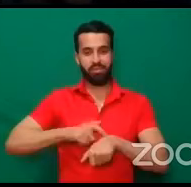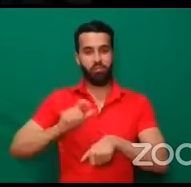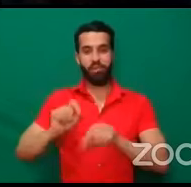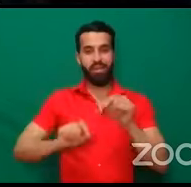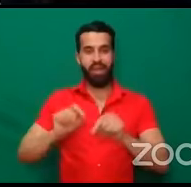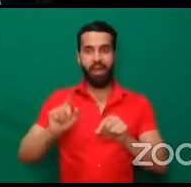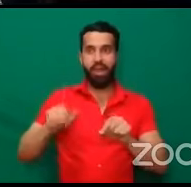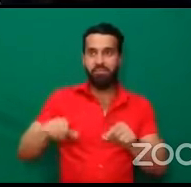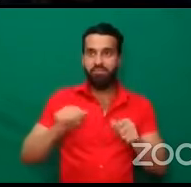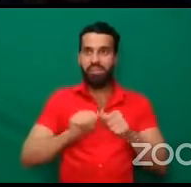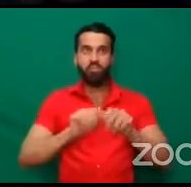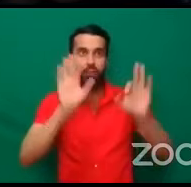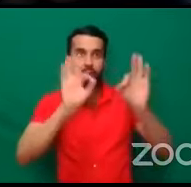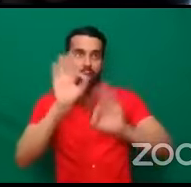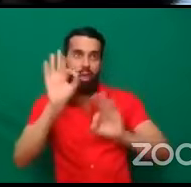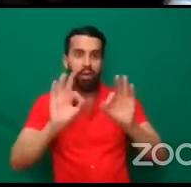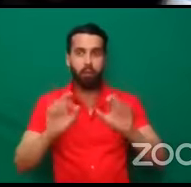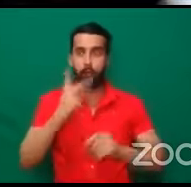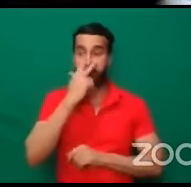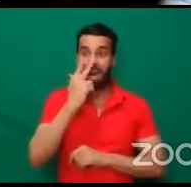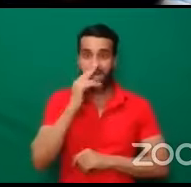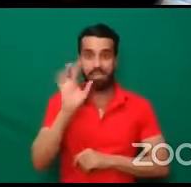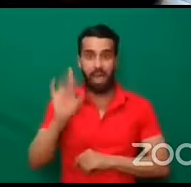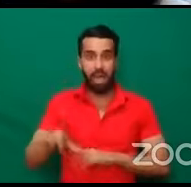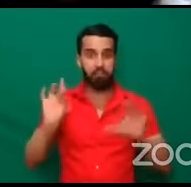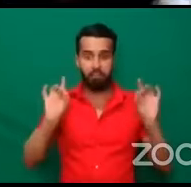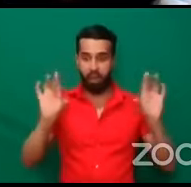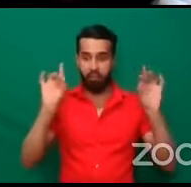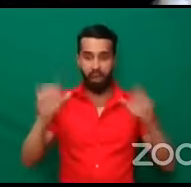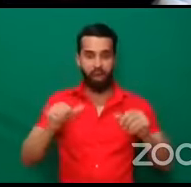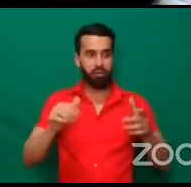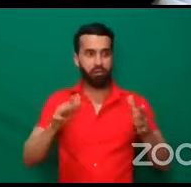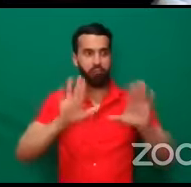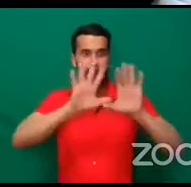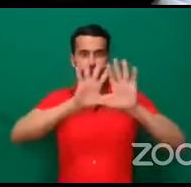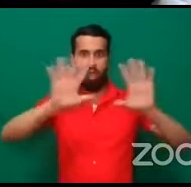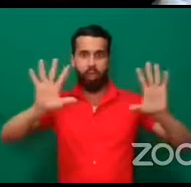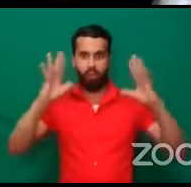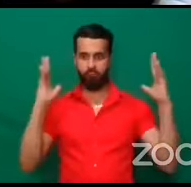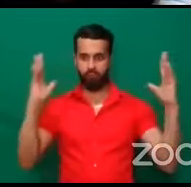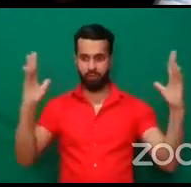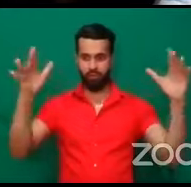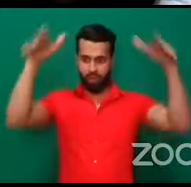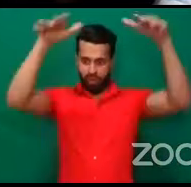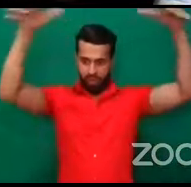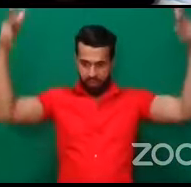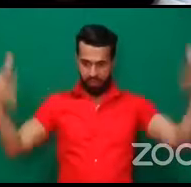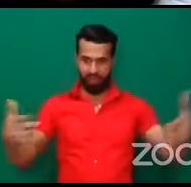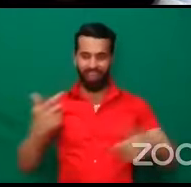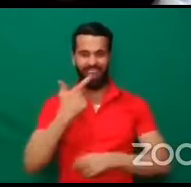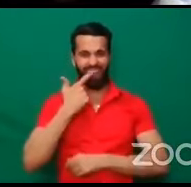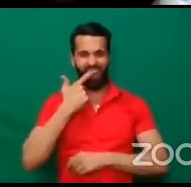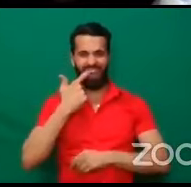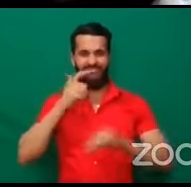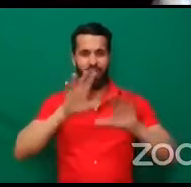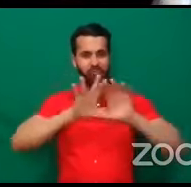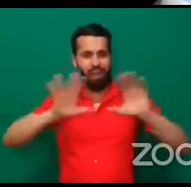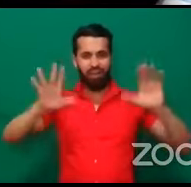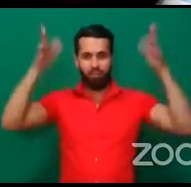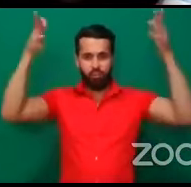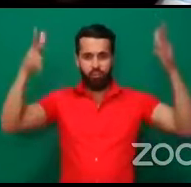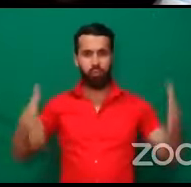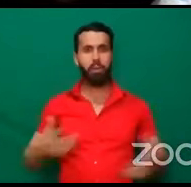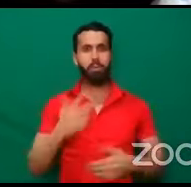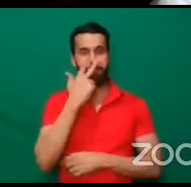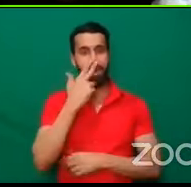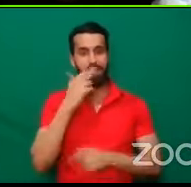que é feito assim, né? Parece que você usou, sei lá, fibras ultra sintéticas e o negócio alta, é pesado. Alta, então